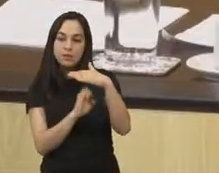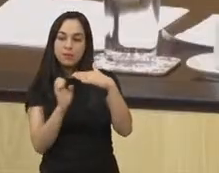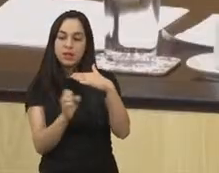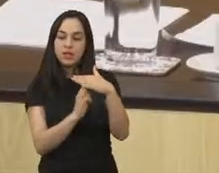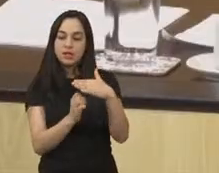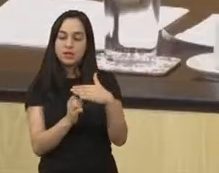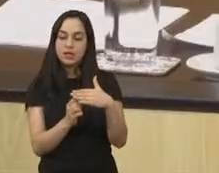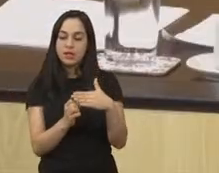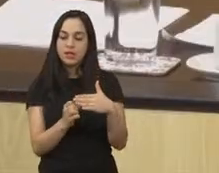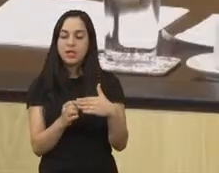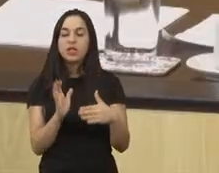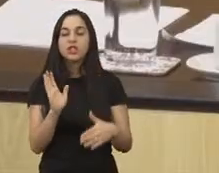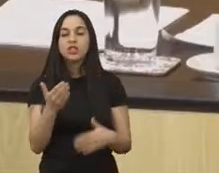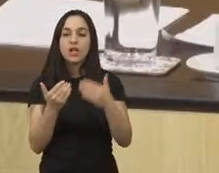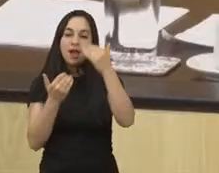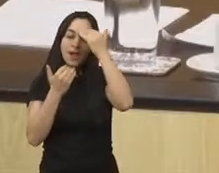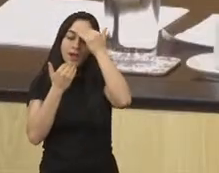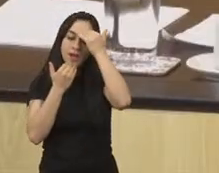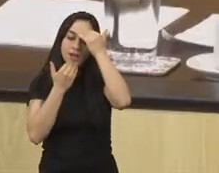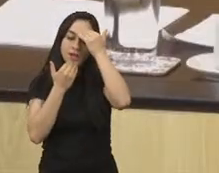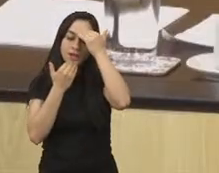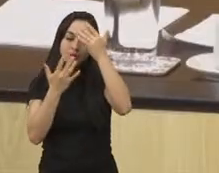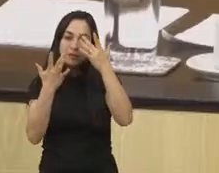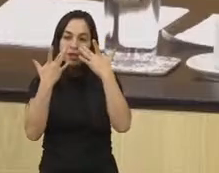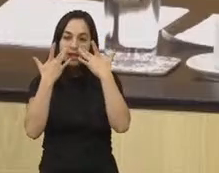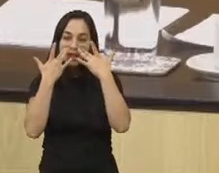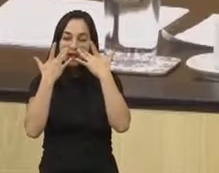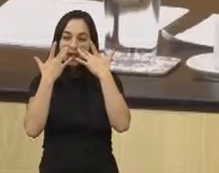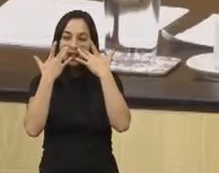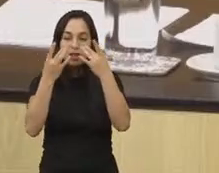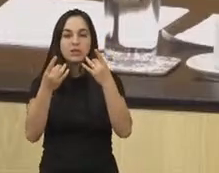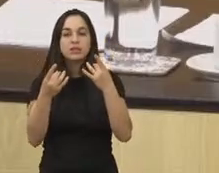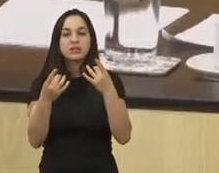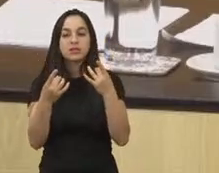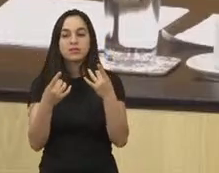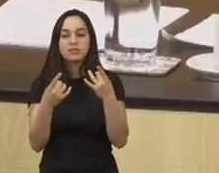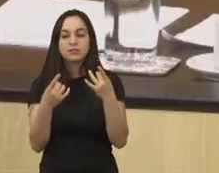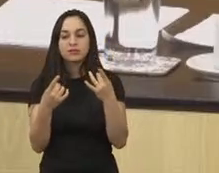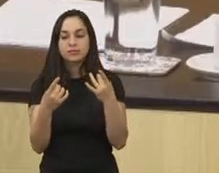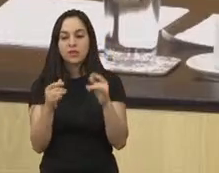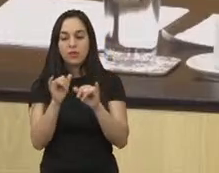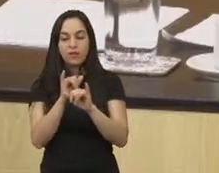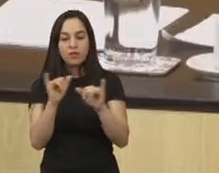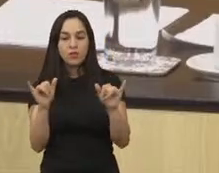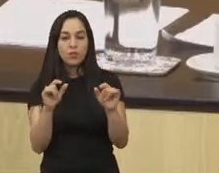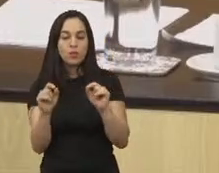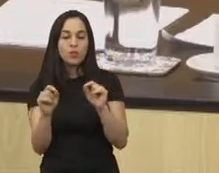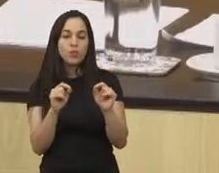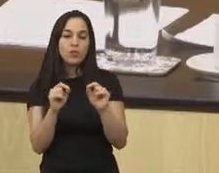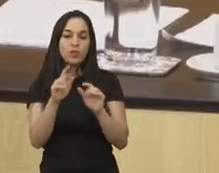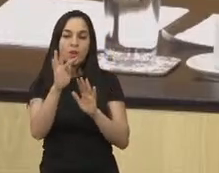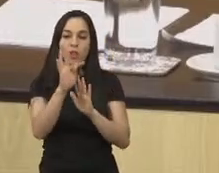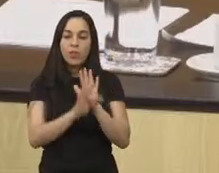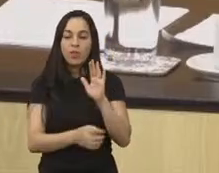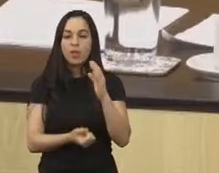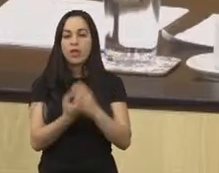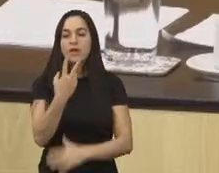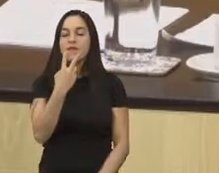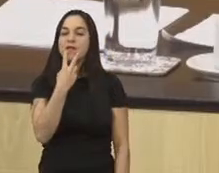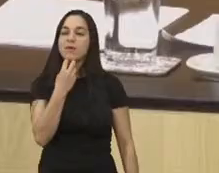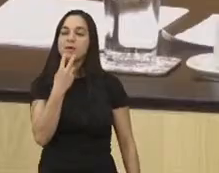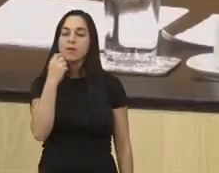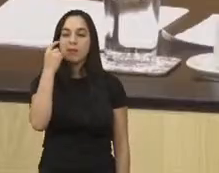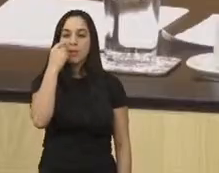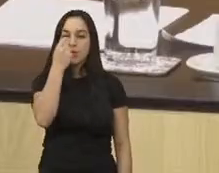e antecipando agradecimento pela atenção dispensada, subscrevemos. Autoria vereador Valmir do Parque Meia